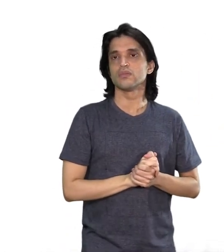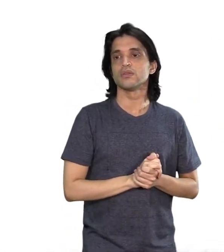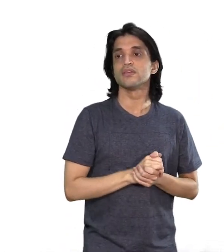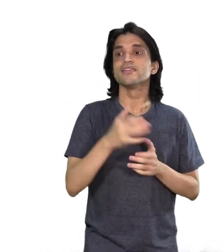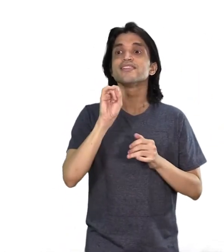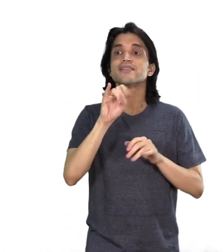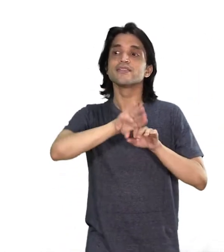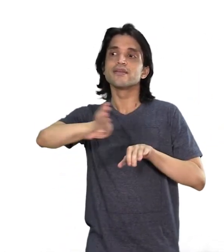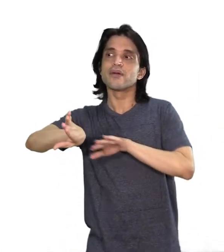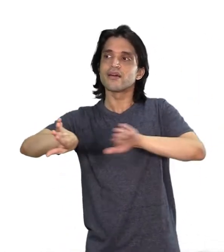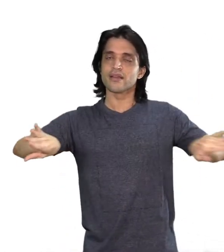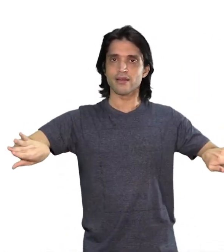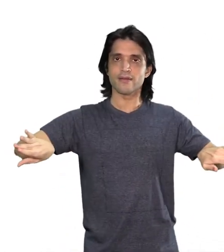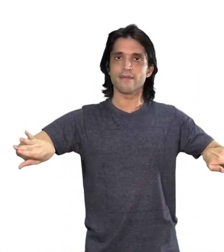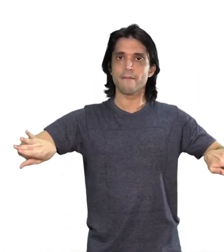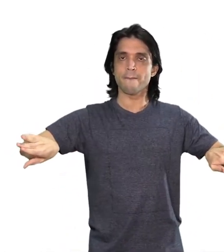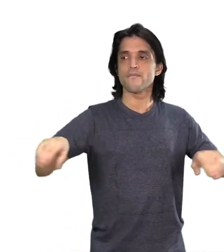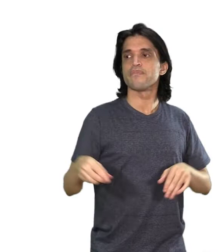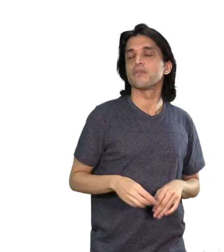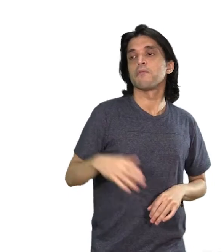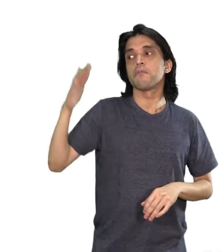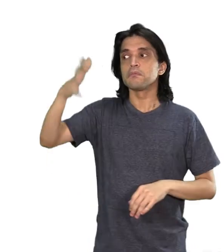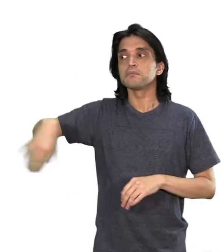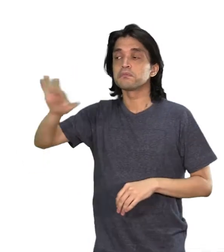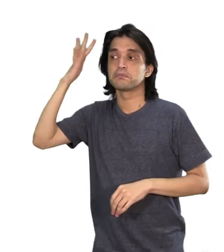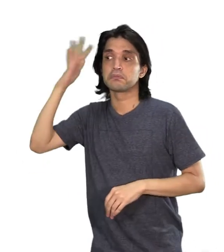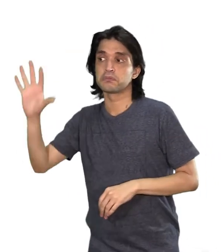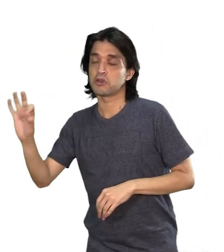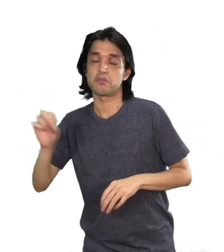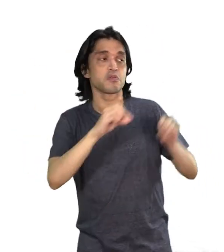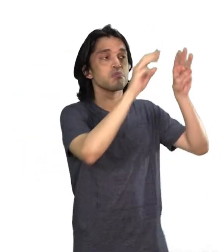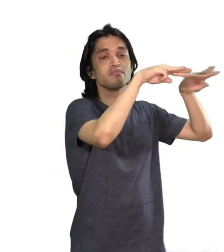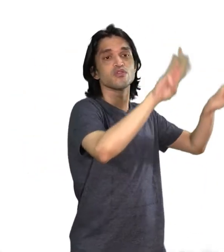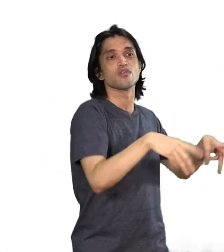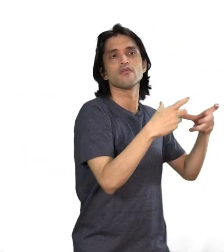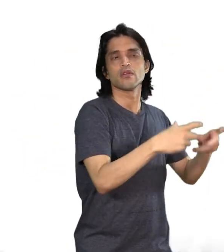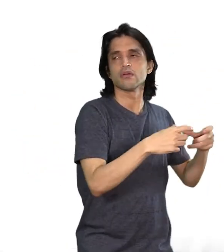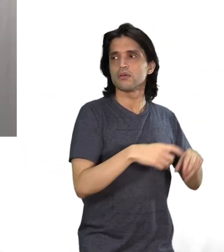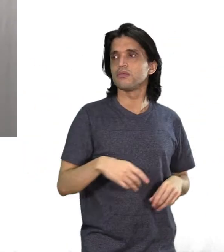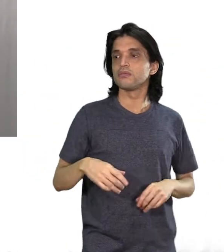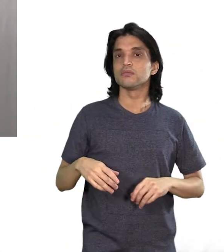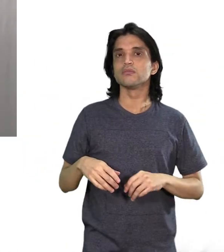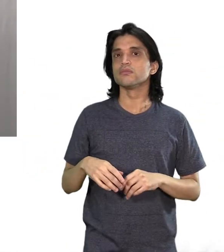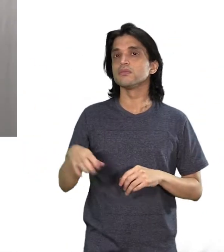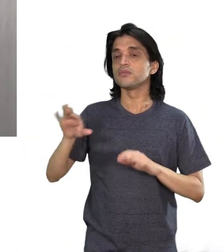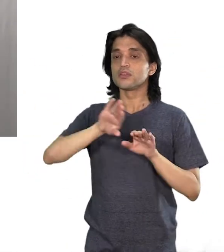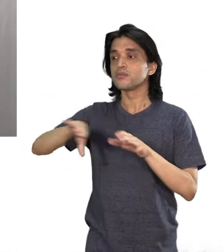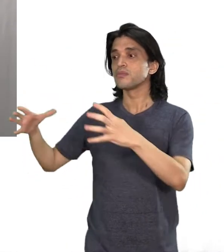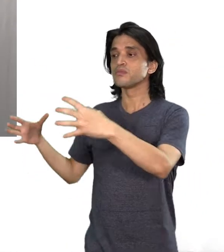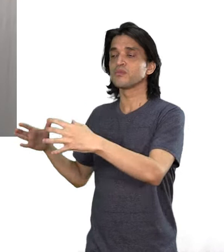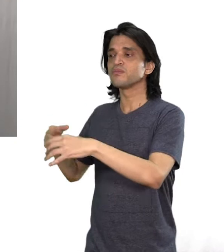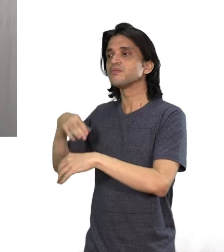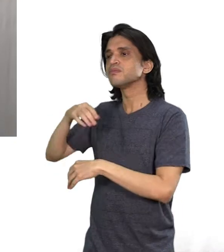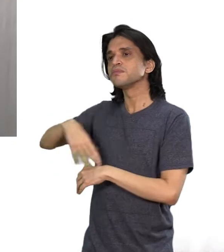onde fica o museu. Na oração ninguém sabe, há sentido completo? isso?